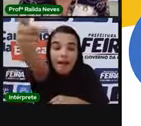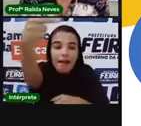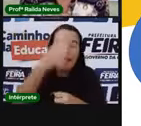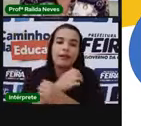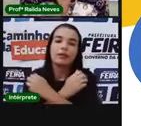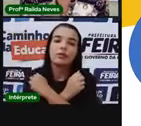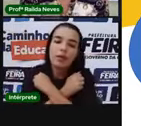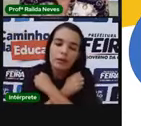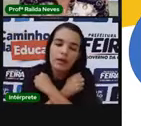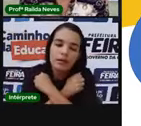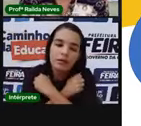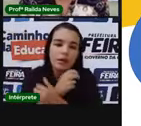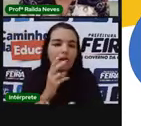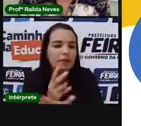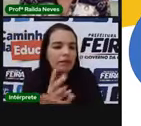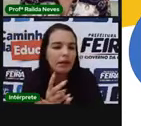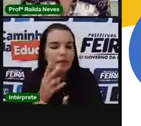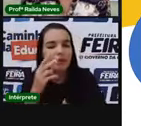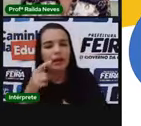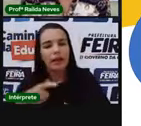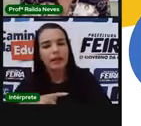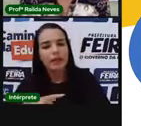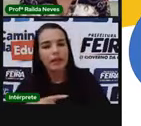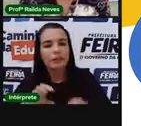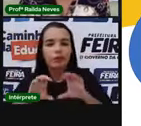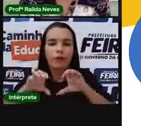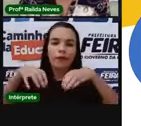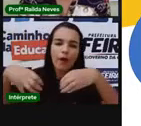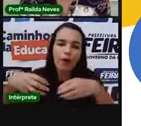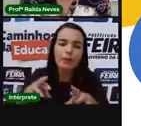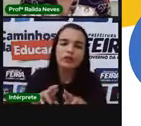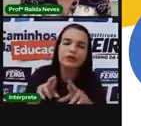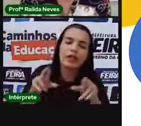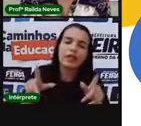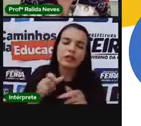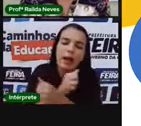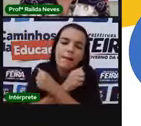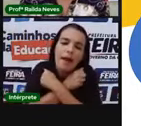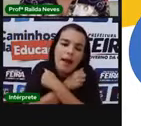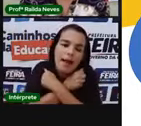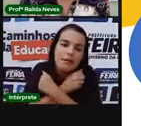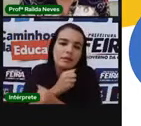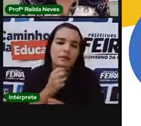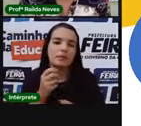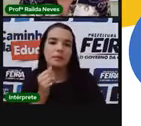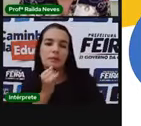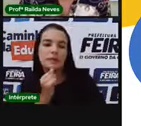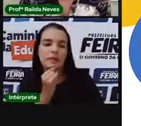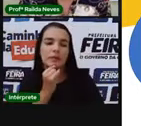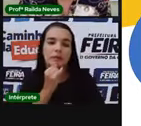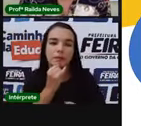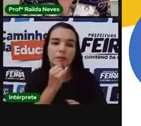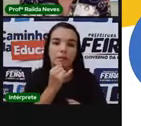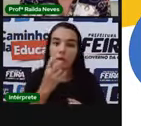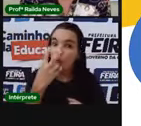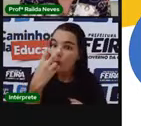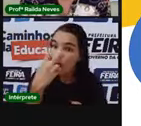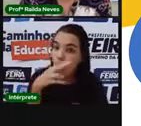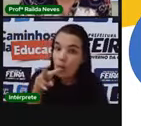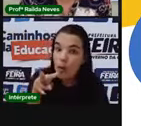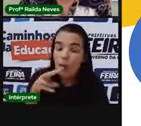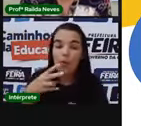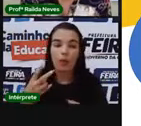olhos, nós nos abraçamos com o sorriso, nós nos abraçamos com palavras de identidade e de afeto, como aconteceu